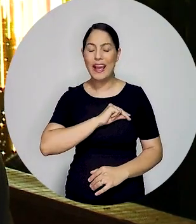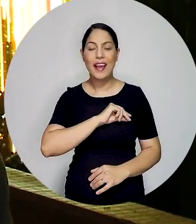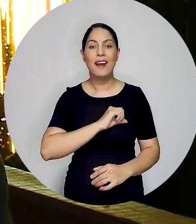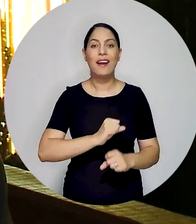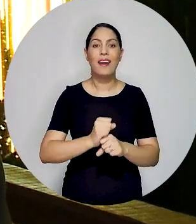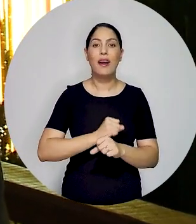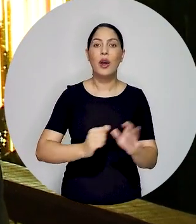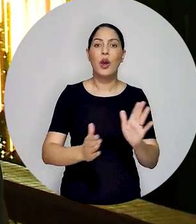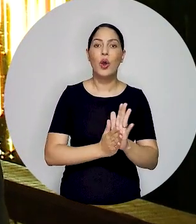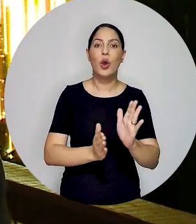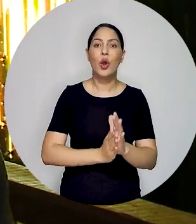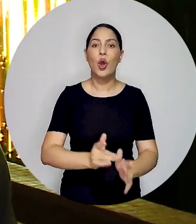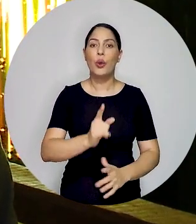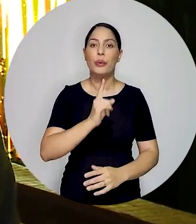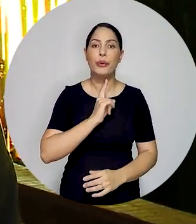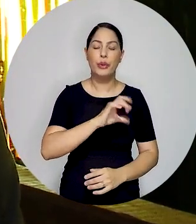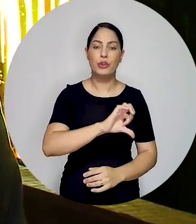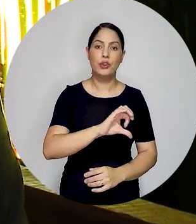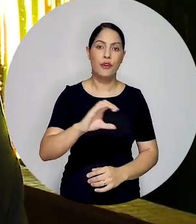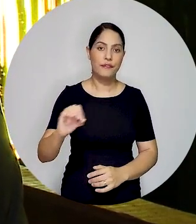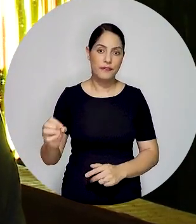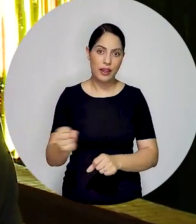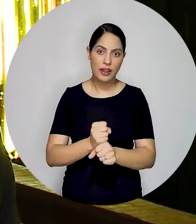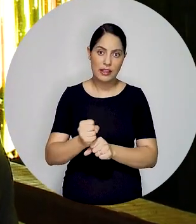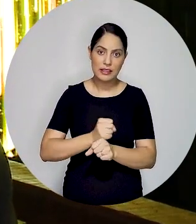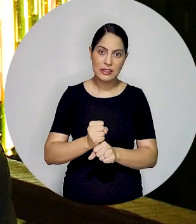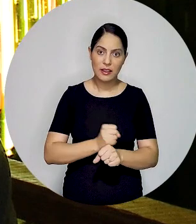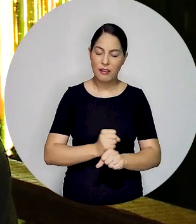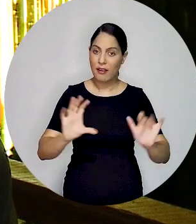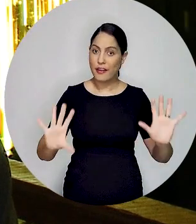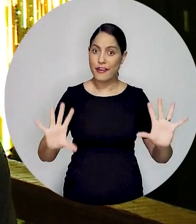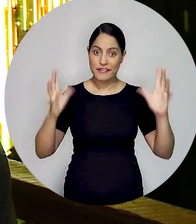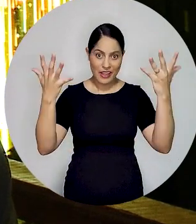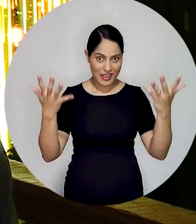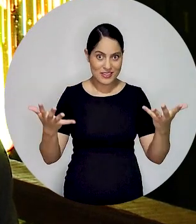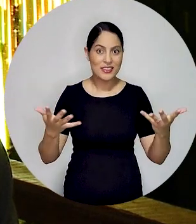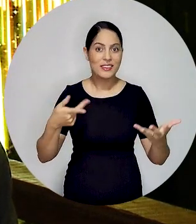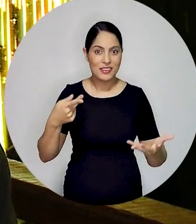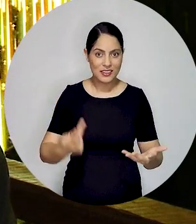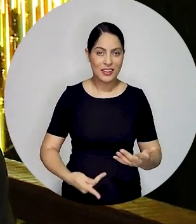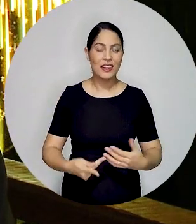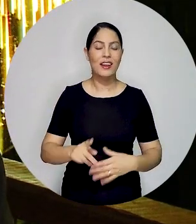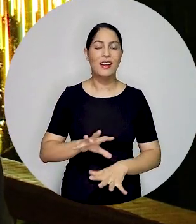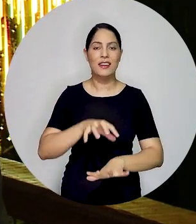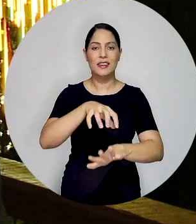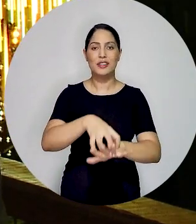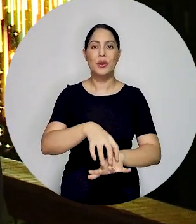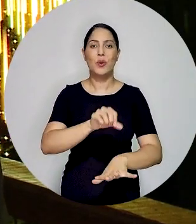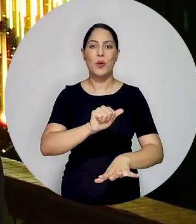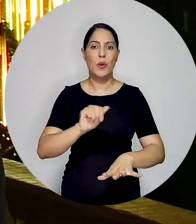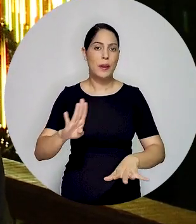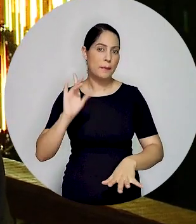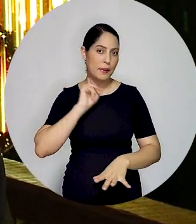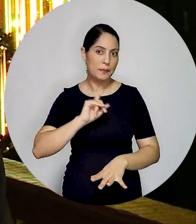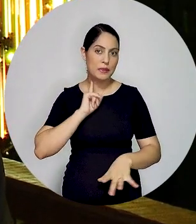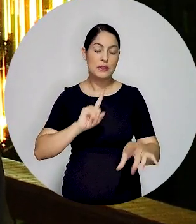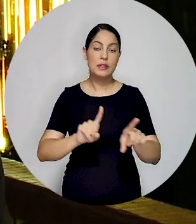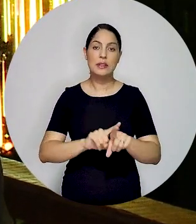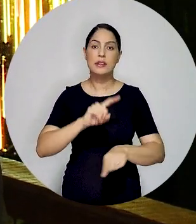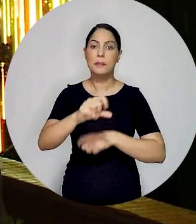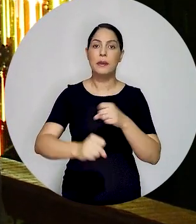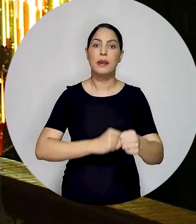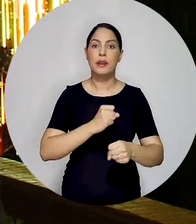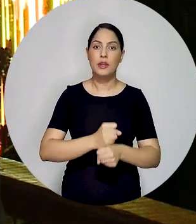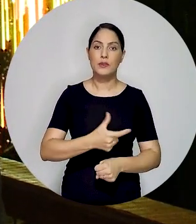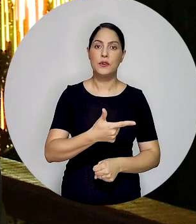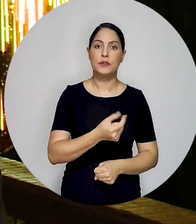OAB, para celebrarmos os 90 anos da OAB de Minas Gerais e o lançamento da identidade visual da 24ª